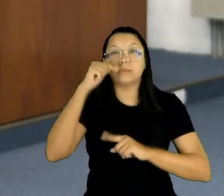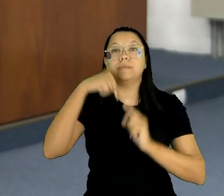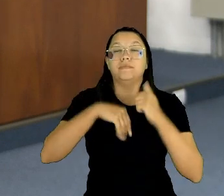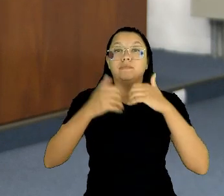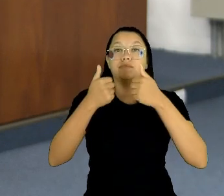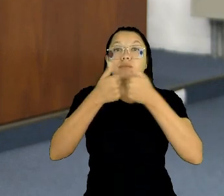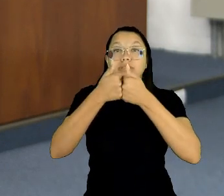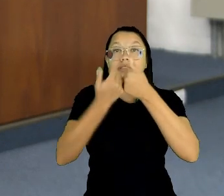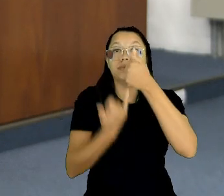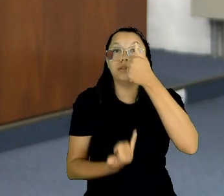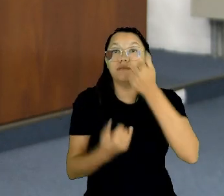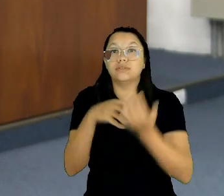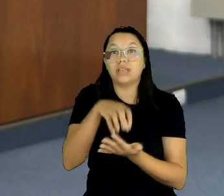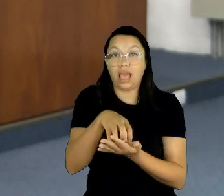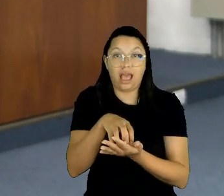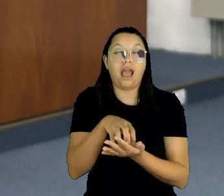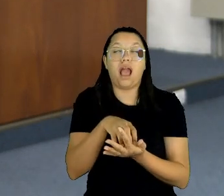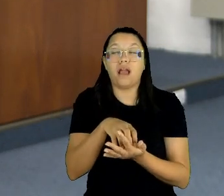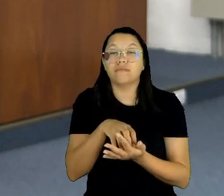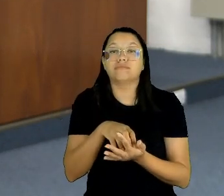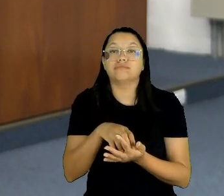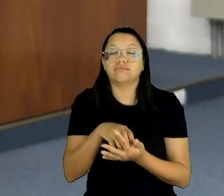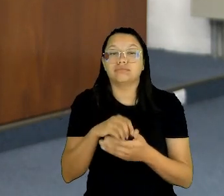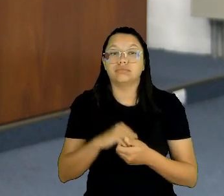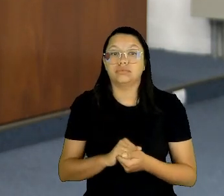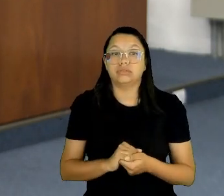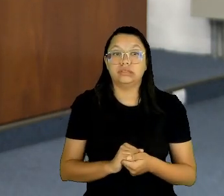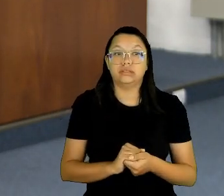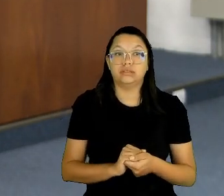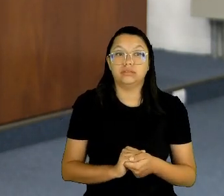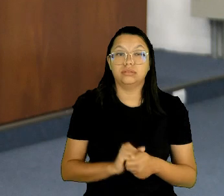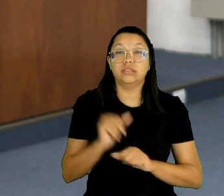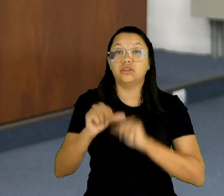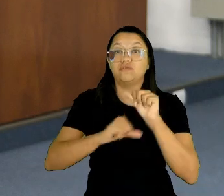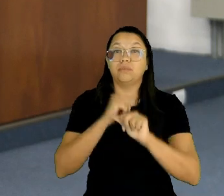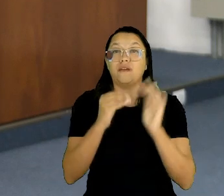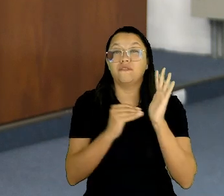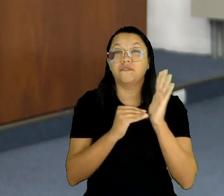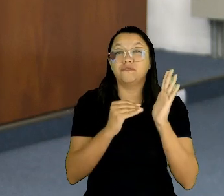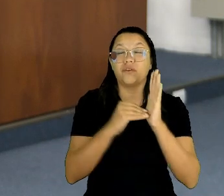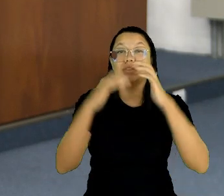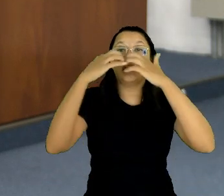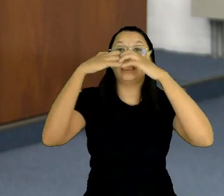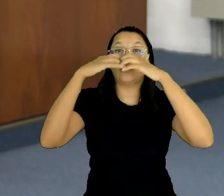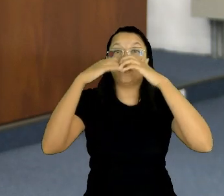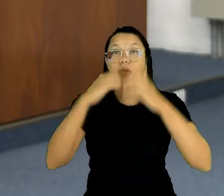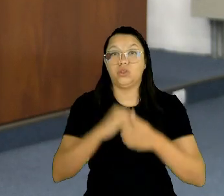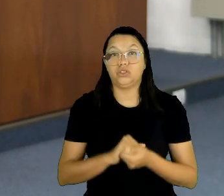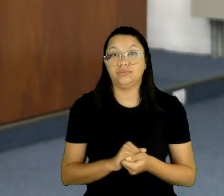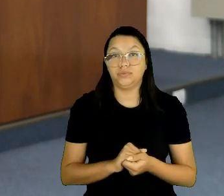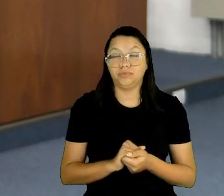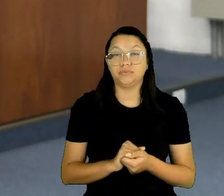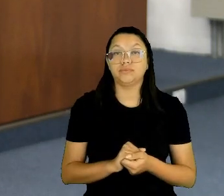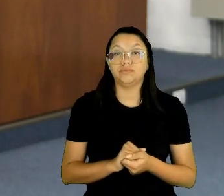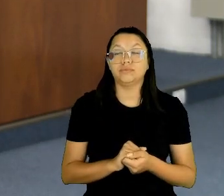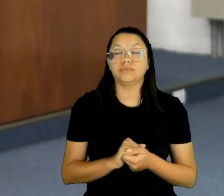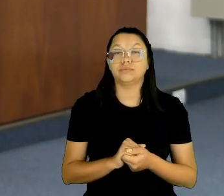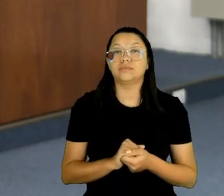no sistema nervoso central, e isso acaba refletindo como um déficit neurológico, alguma